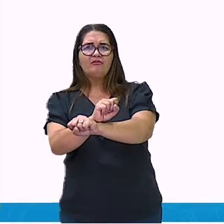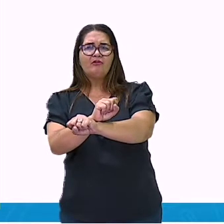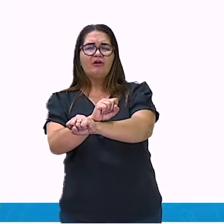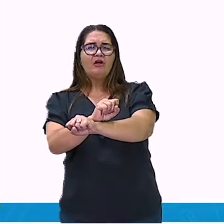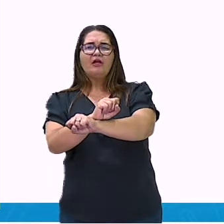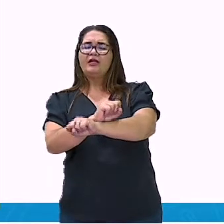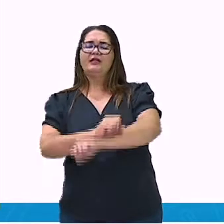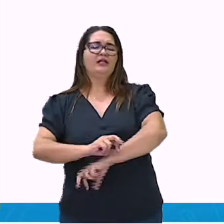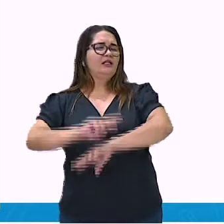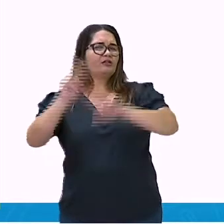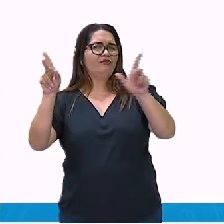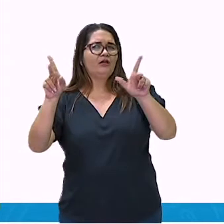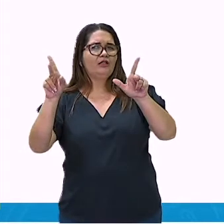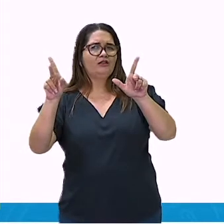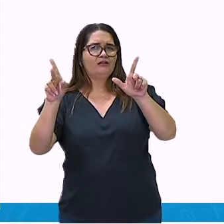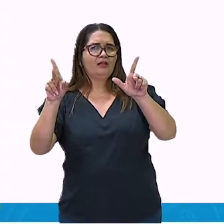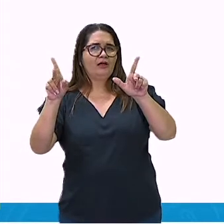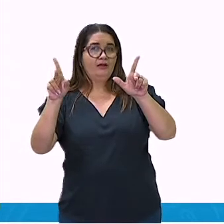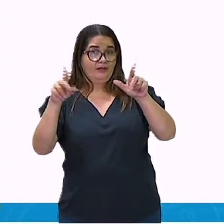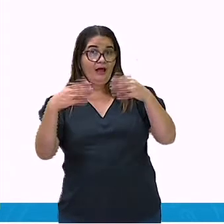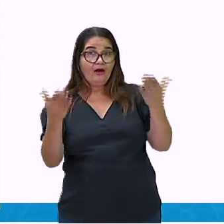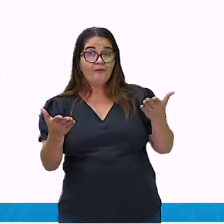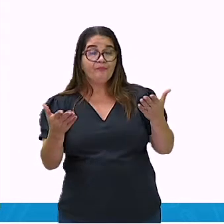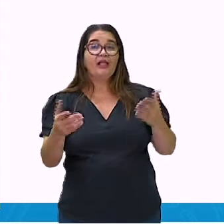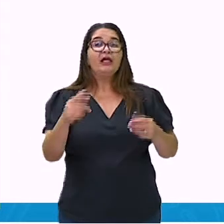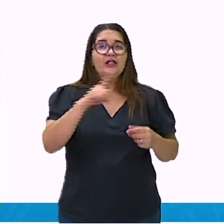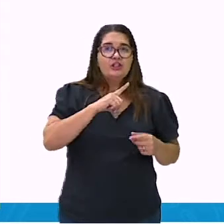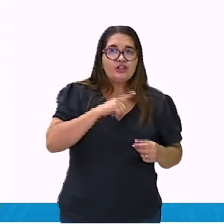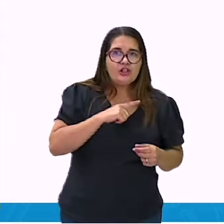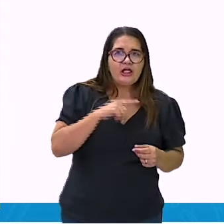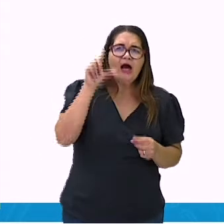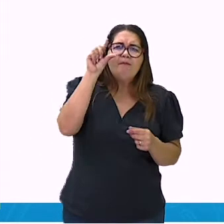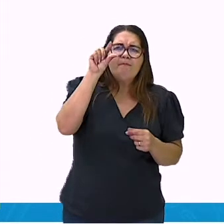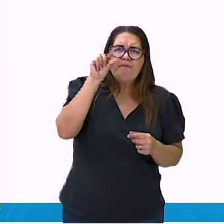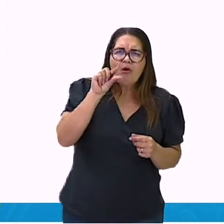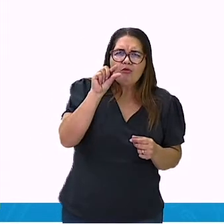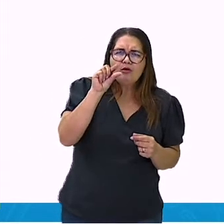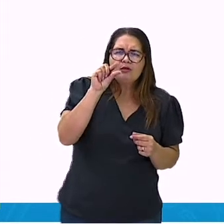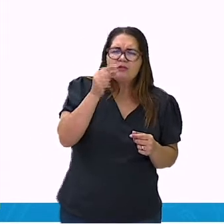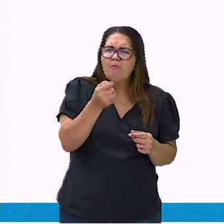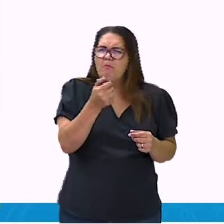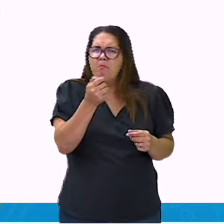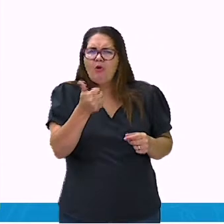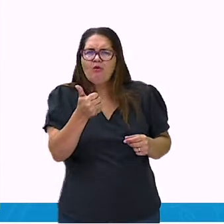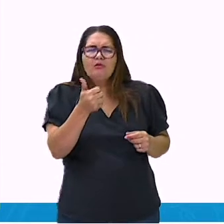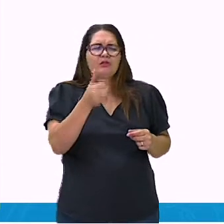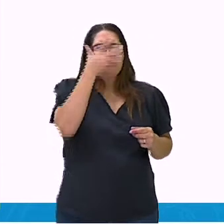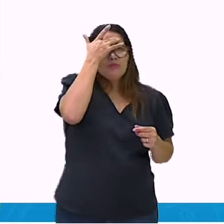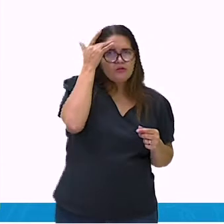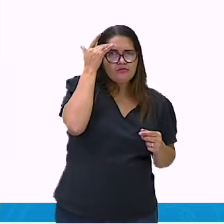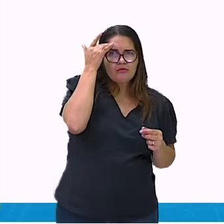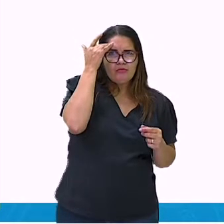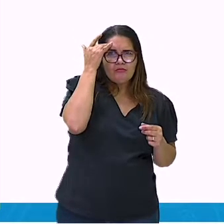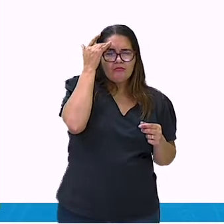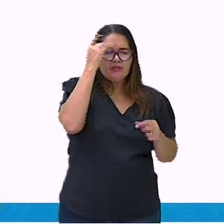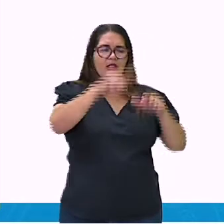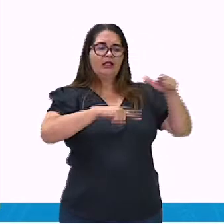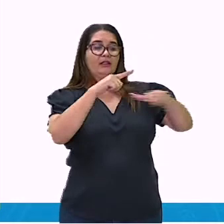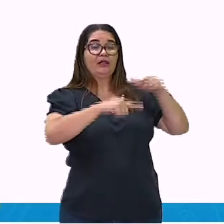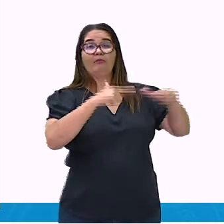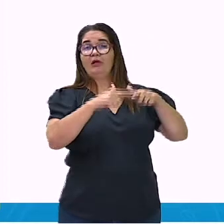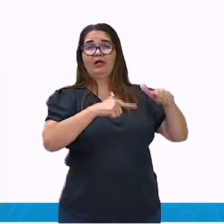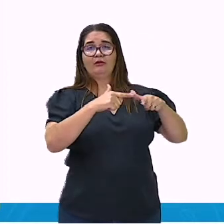eram pouquíssimas pessoas. Entre eles, o feitor-mor, como nós vimos na aula passada, o